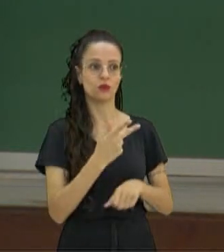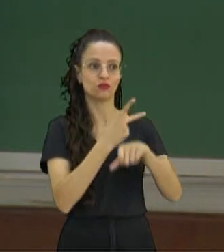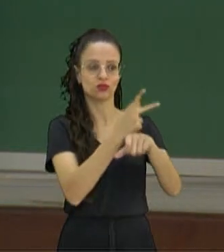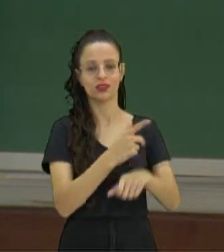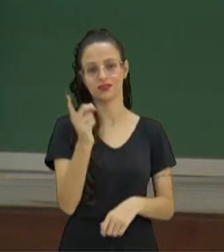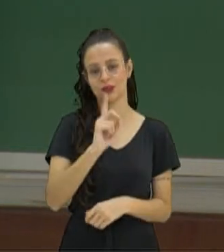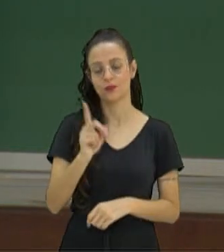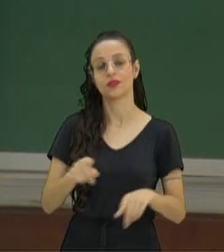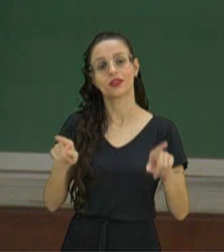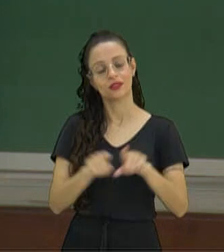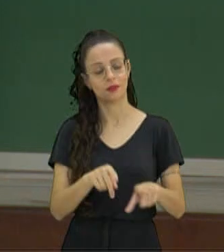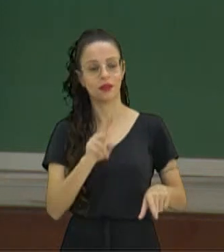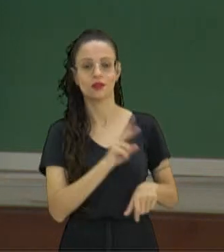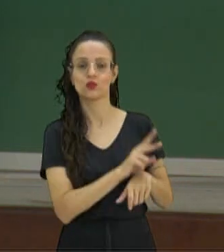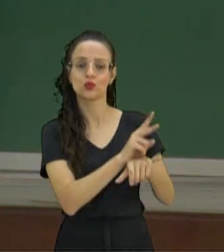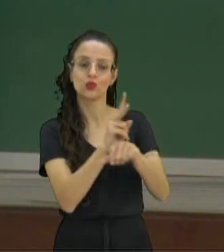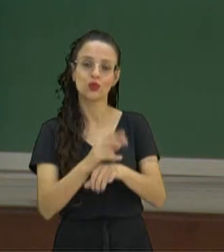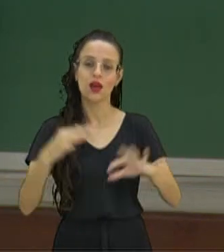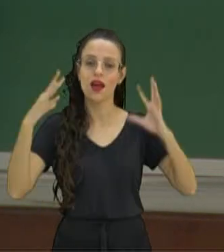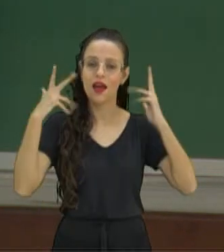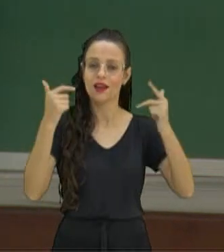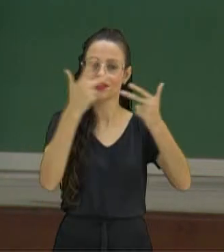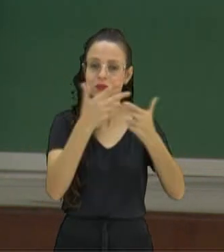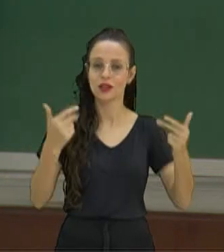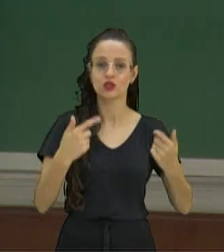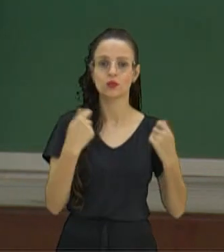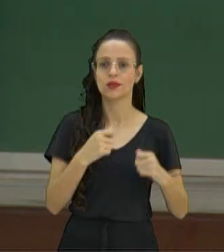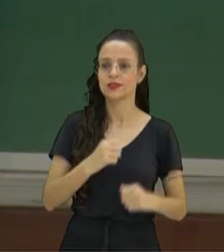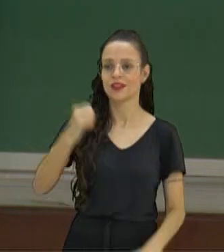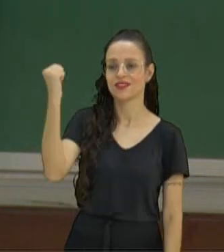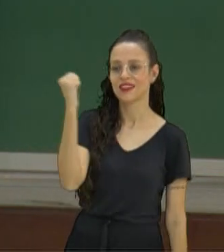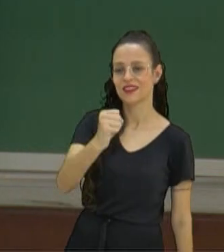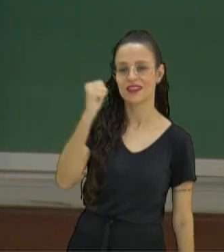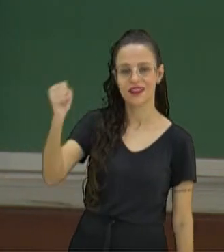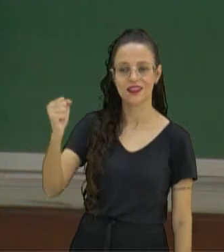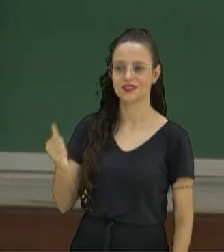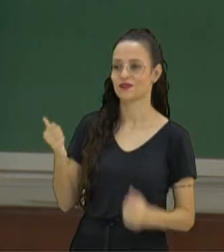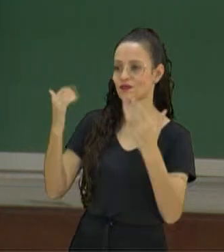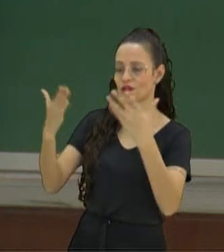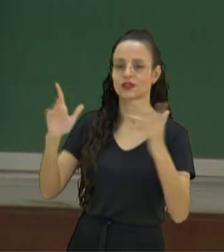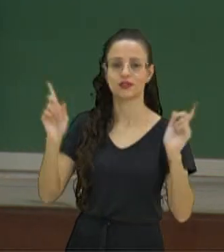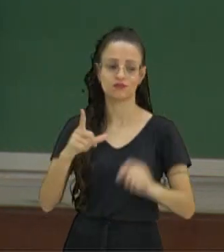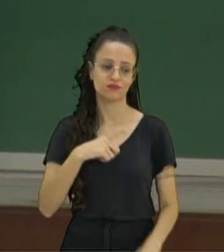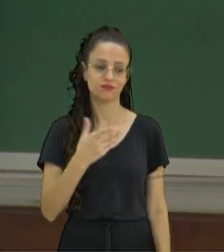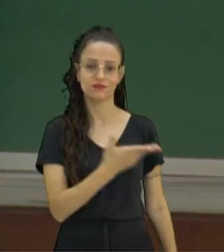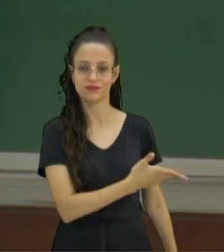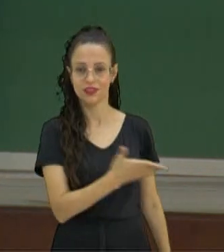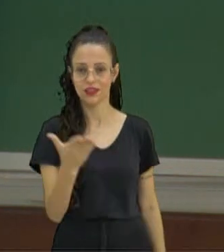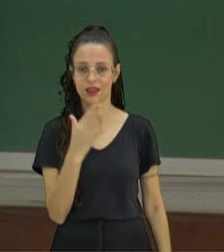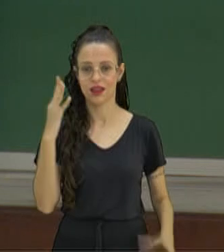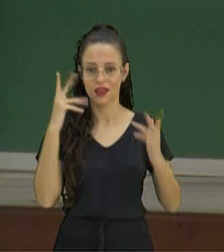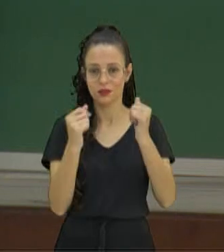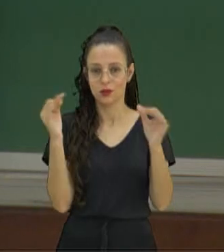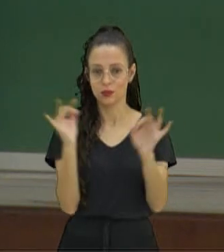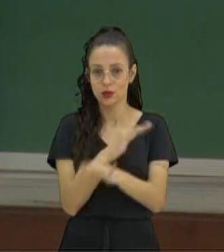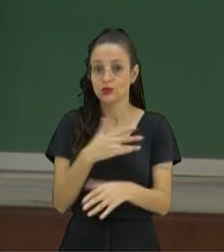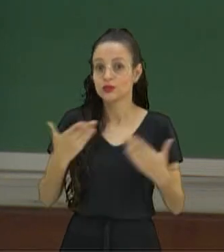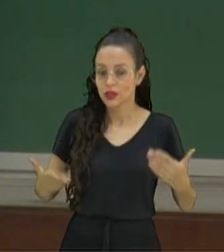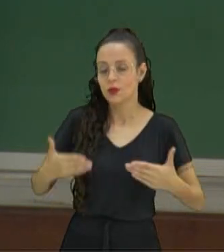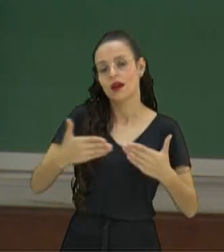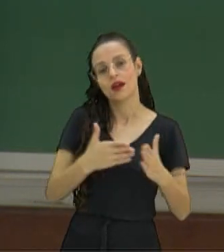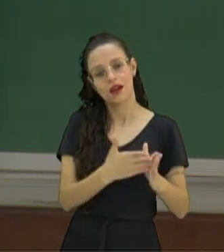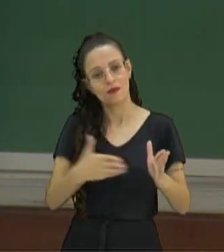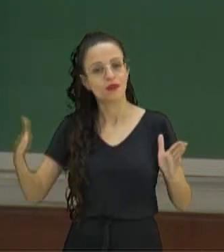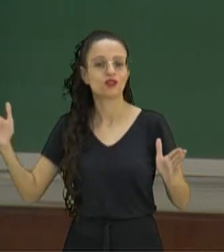E a criação de animais também, que aí não precisava sair para caçar, por exemplo, ia ter o animal ali disponível. A partir daí, então, o